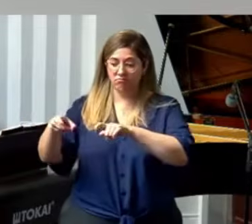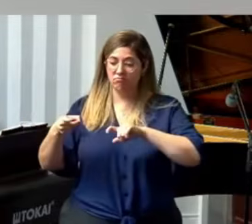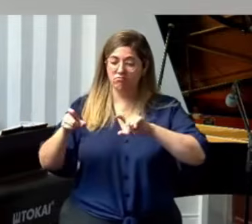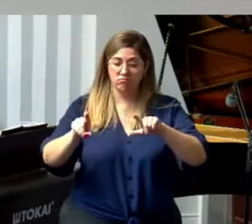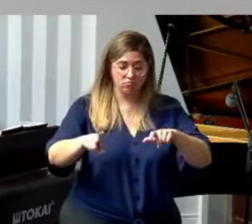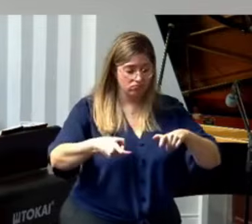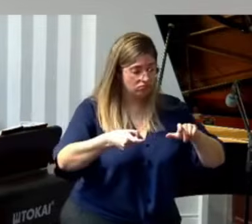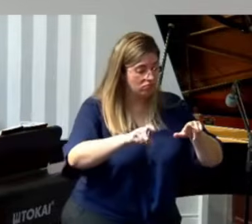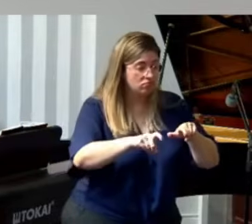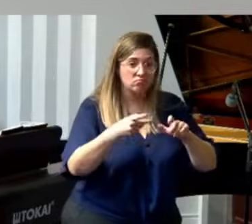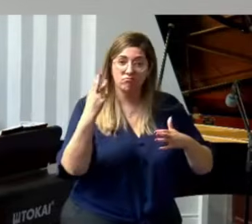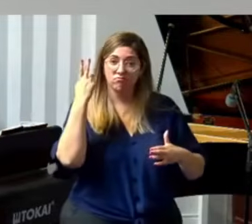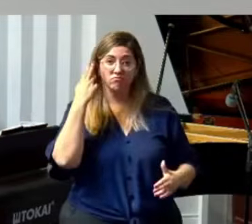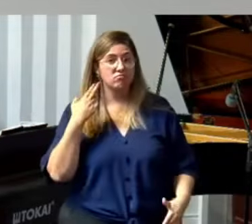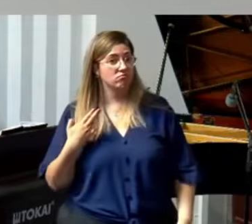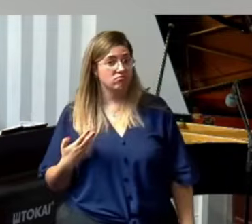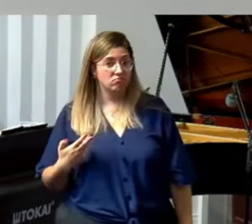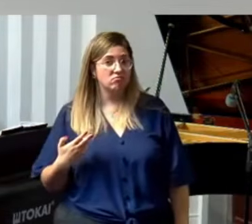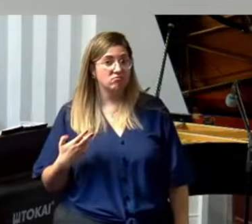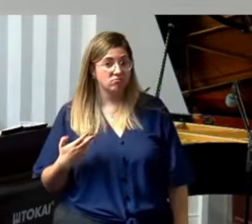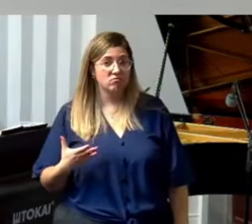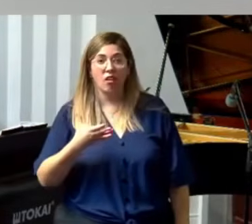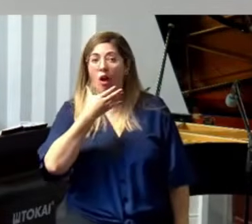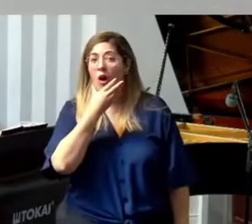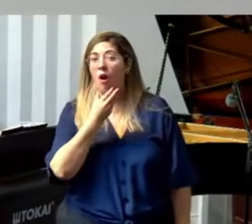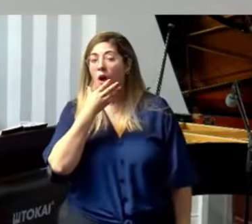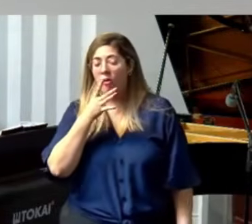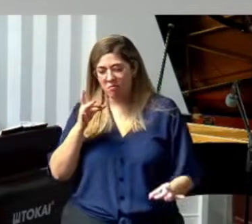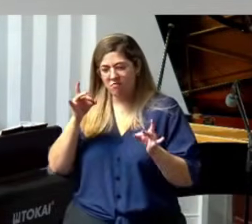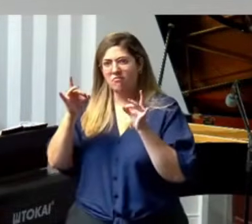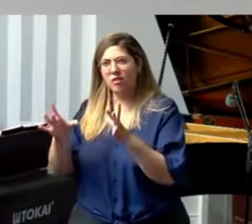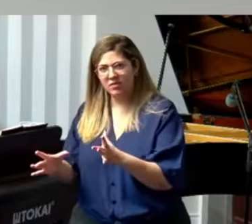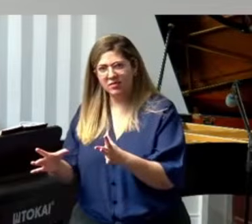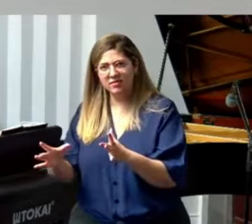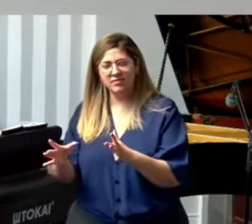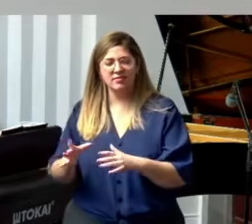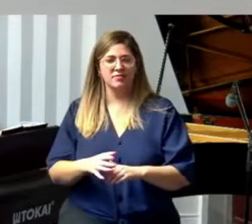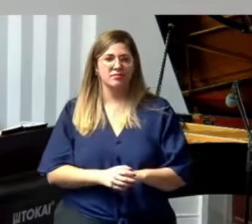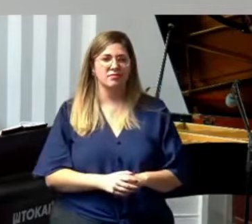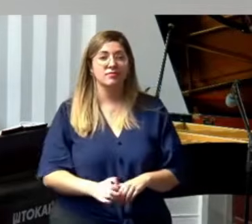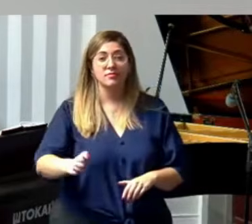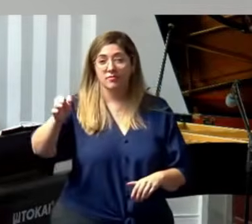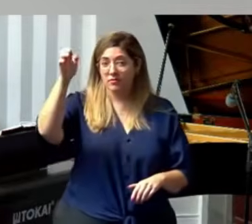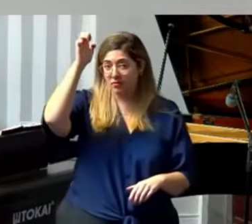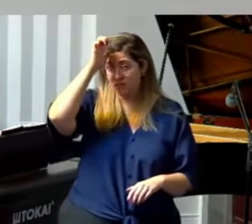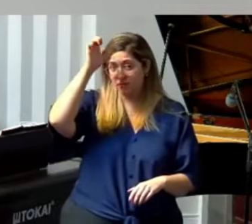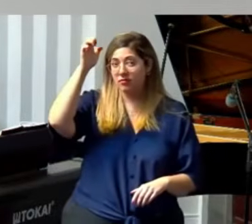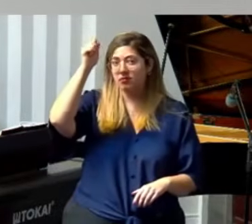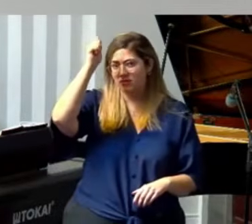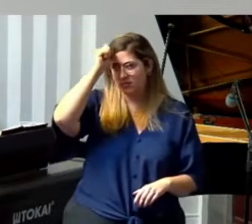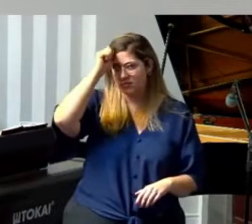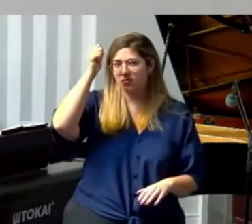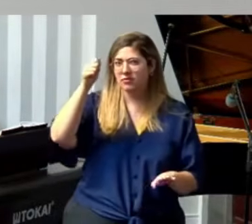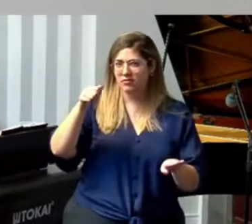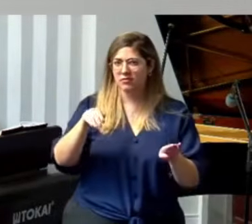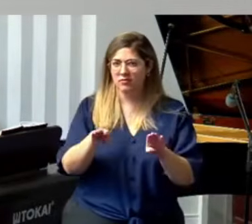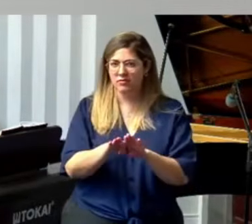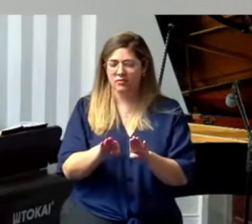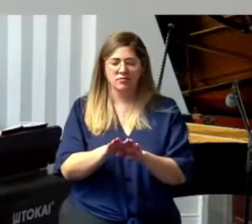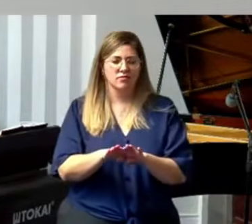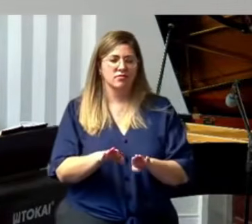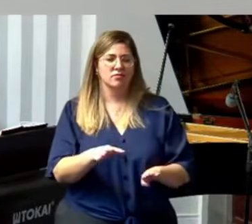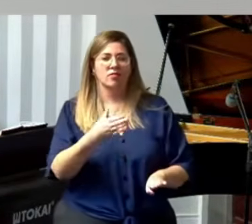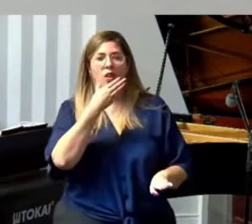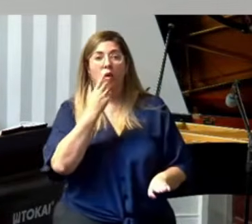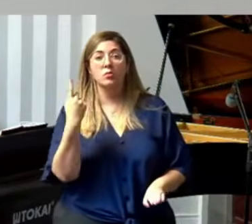tornou como um de nós, no versículo 3, o homem está sendo expulso. É claro, Eva está sendo expulso junto com ele, mas o ser humano